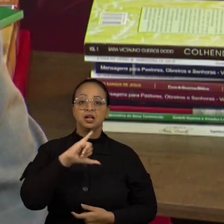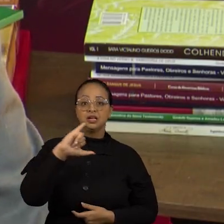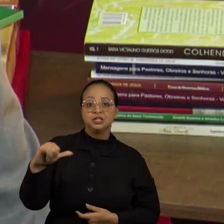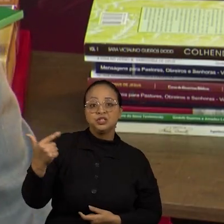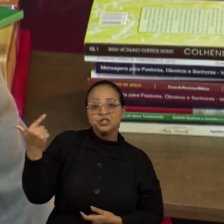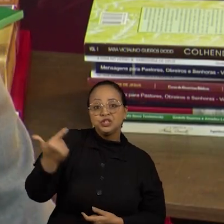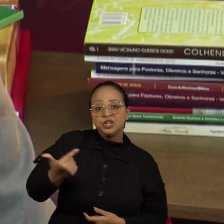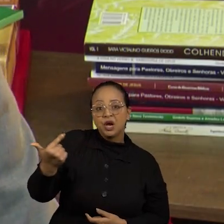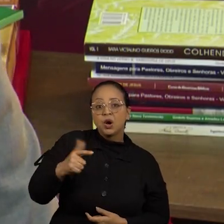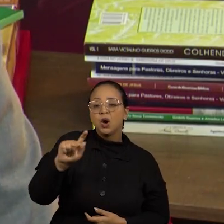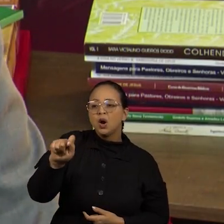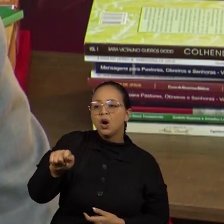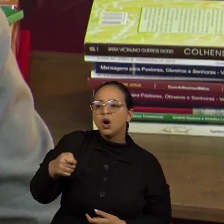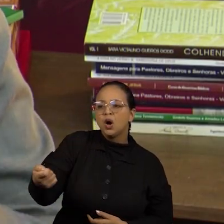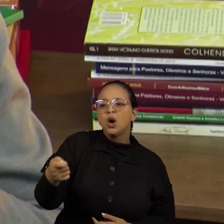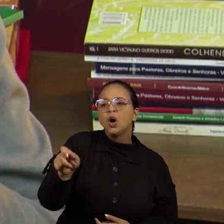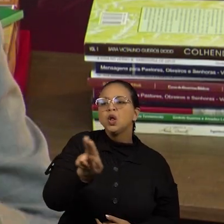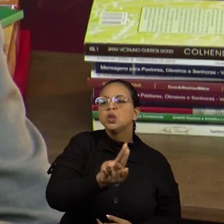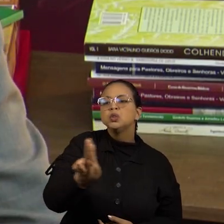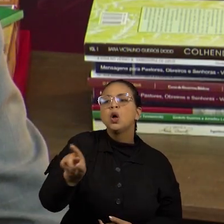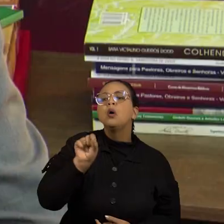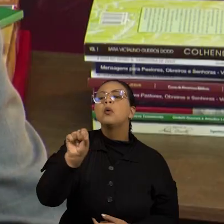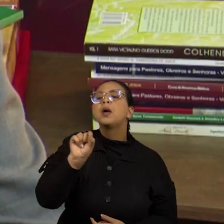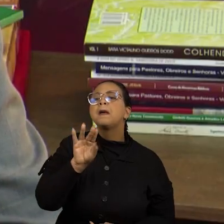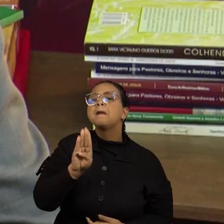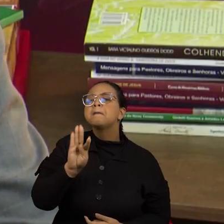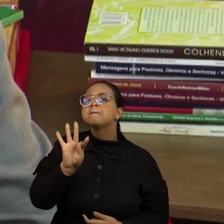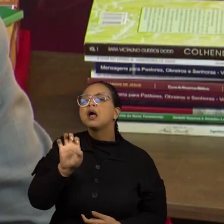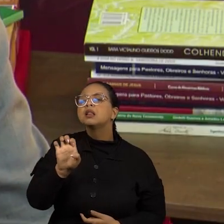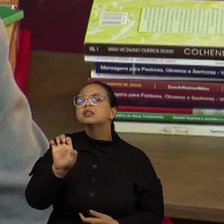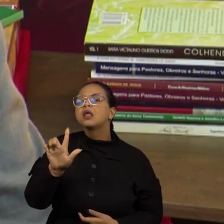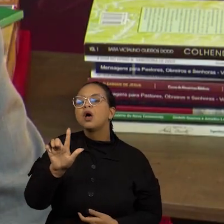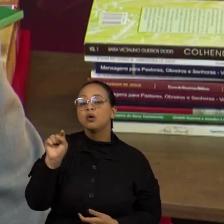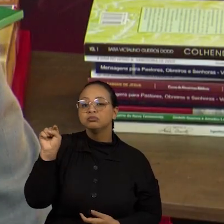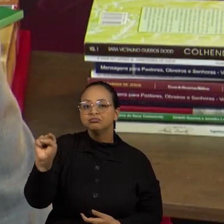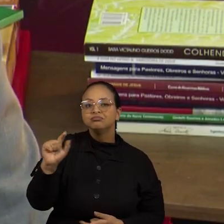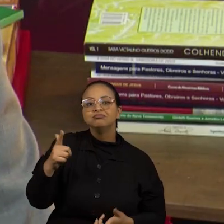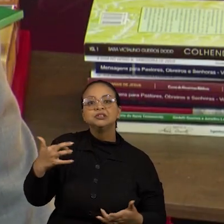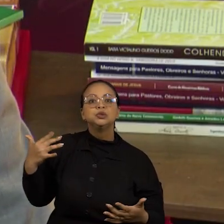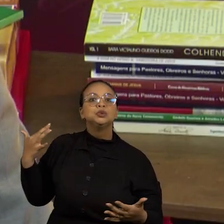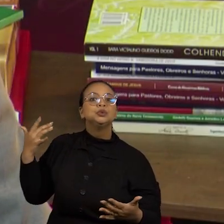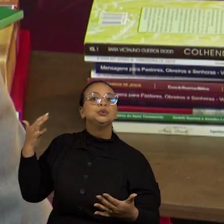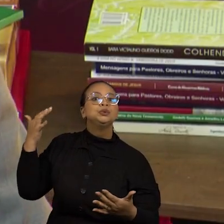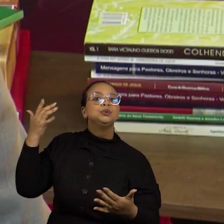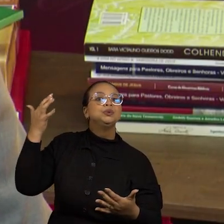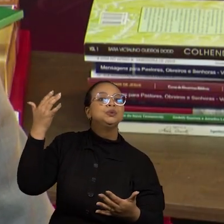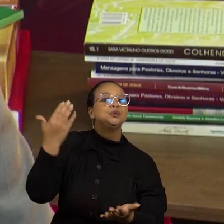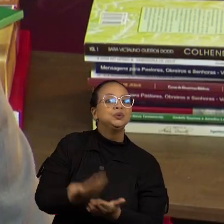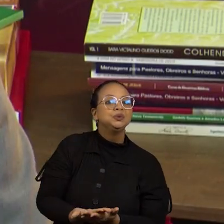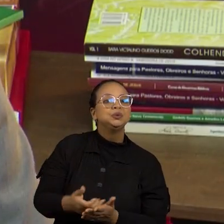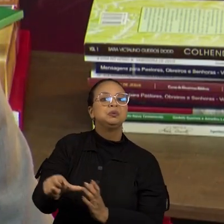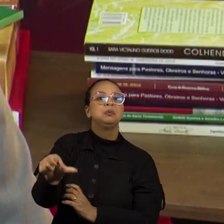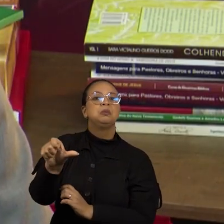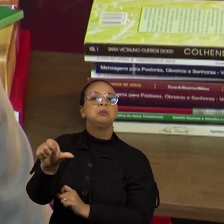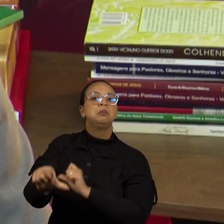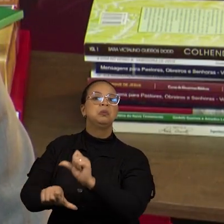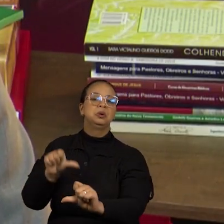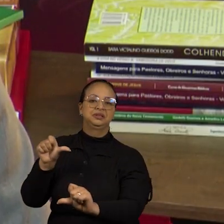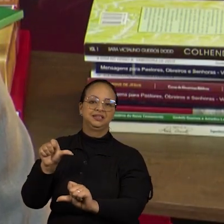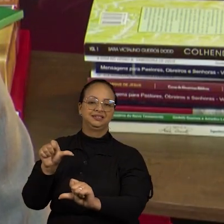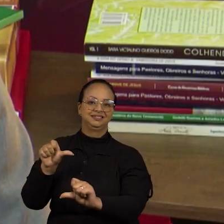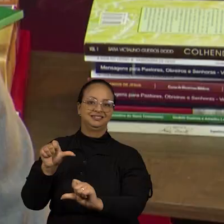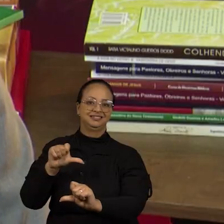aquele lugar de Betel, mas no final da trajetória dele, nós vamos ver lá na frente, ele muda o nome daquele lugar. Que ele diz